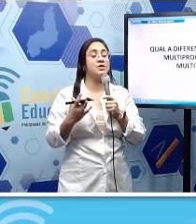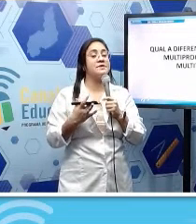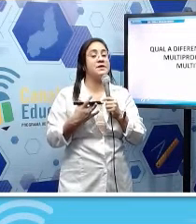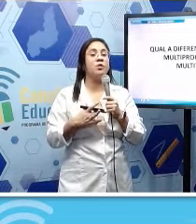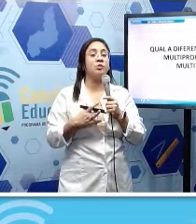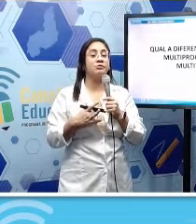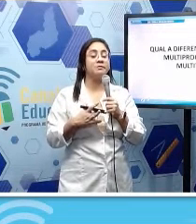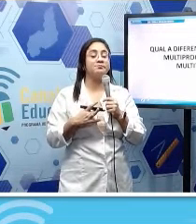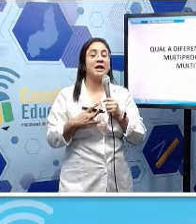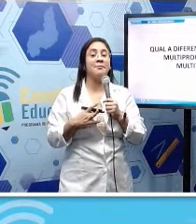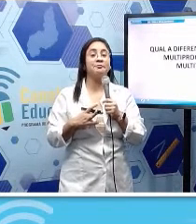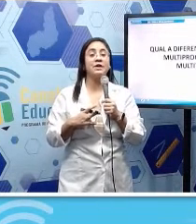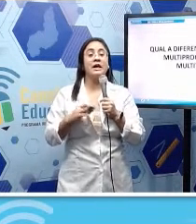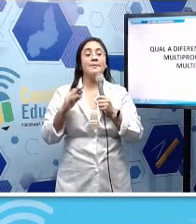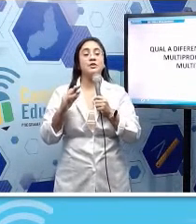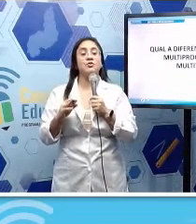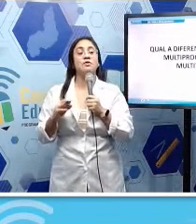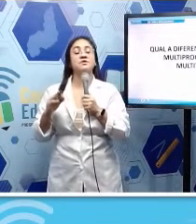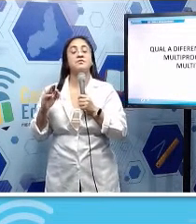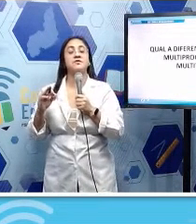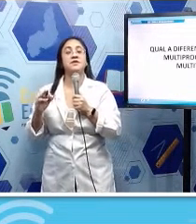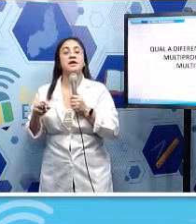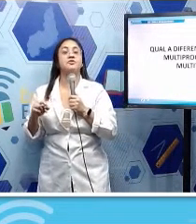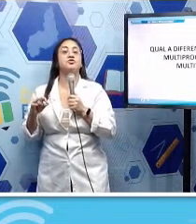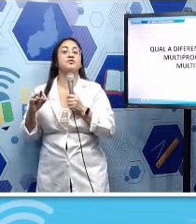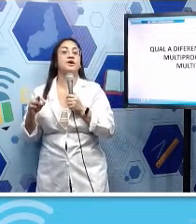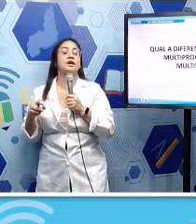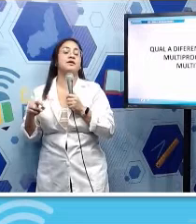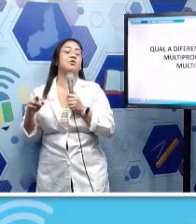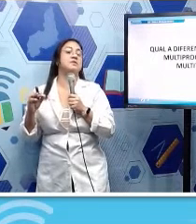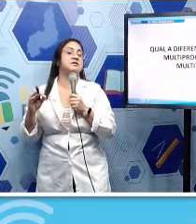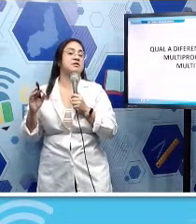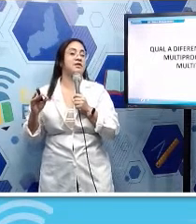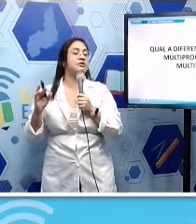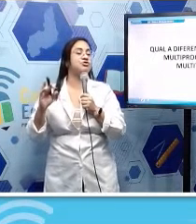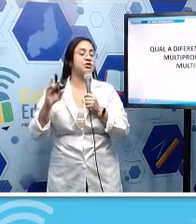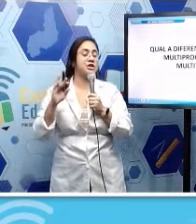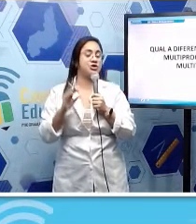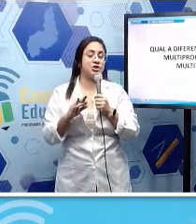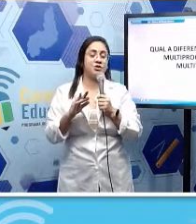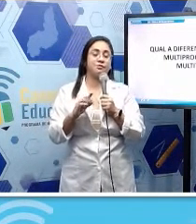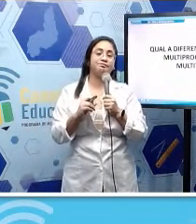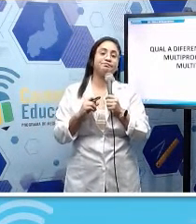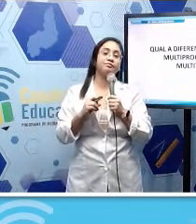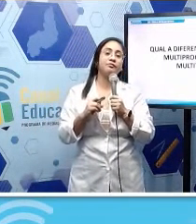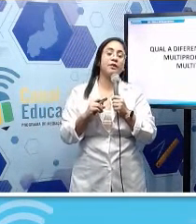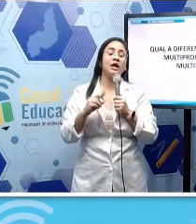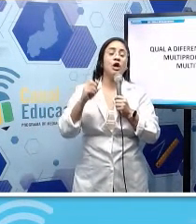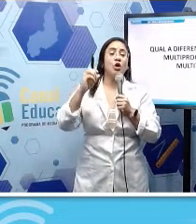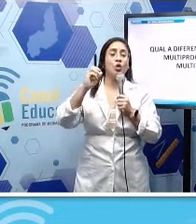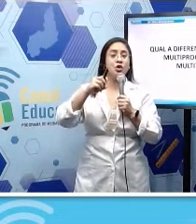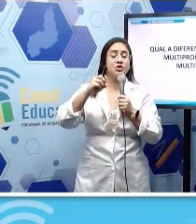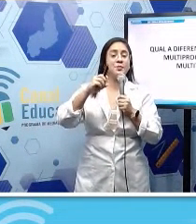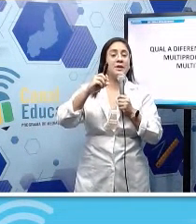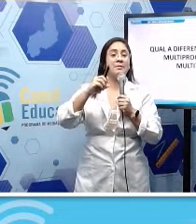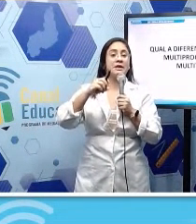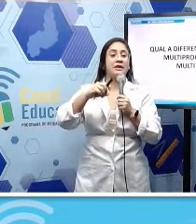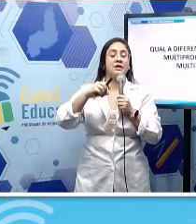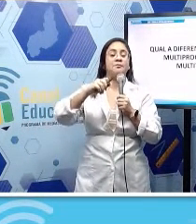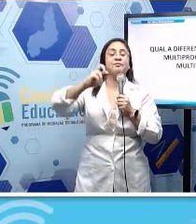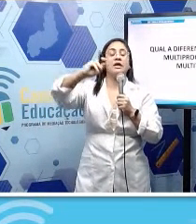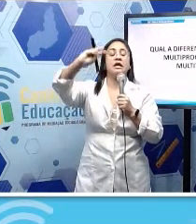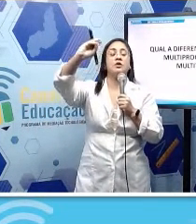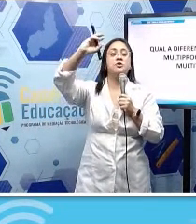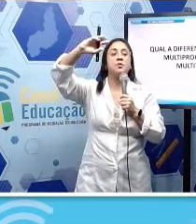gente conheceu ontem, tá? Pessoal, se vocês tiverem observado direitinho, hoje pela